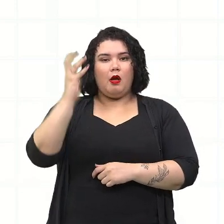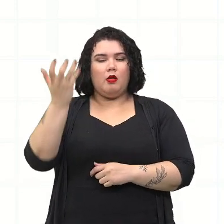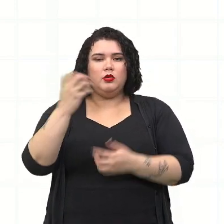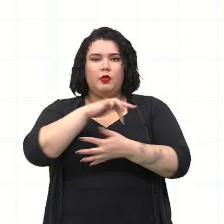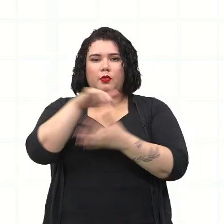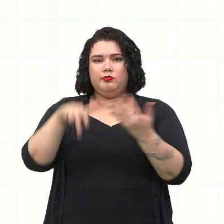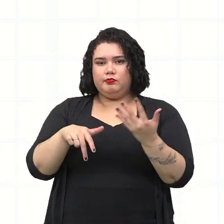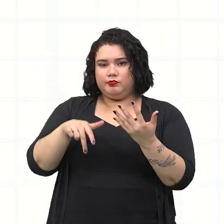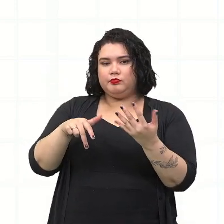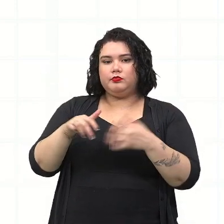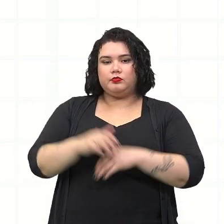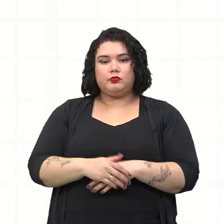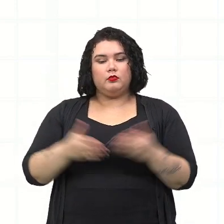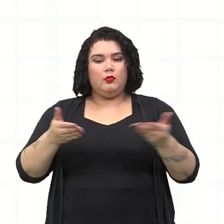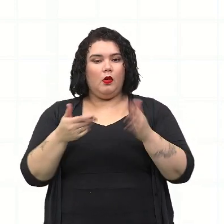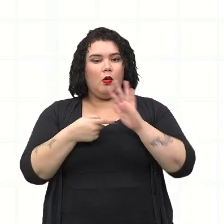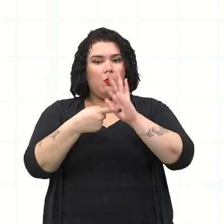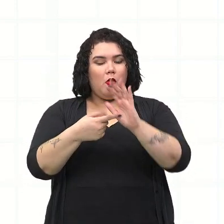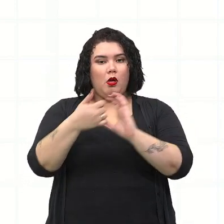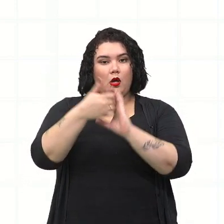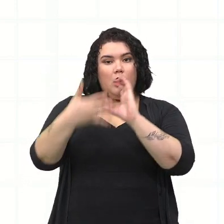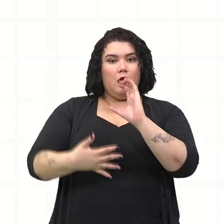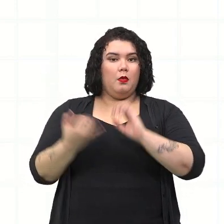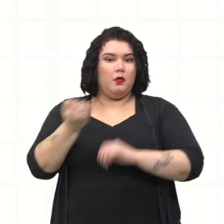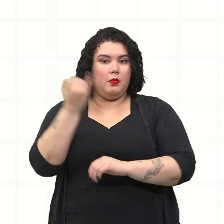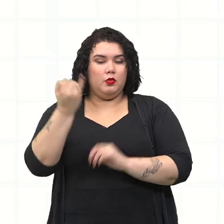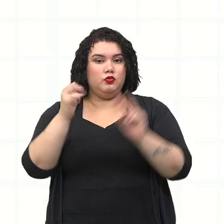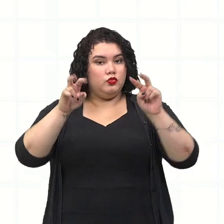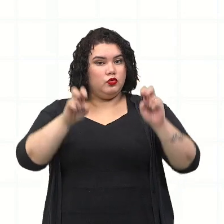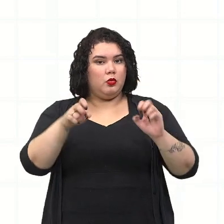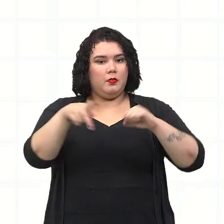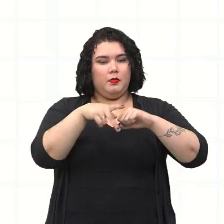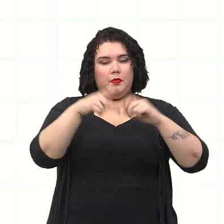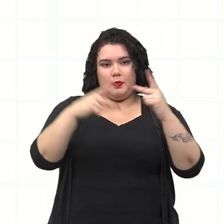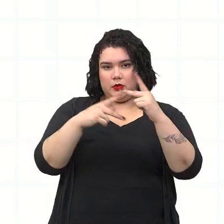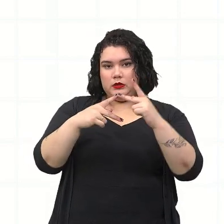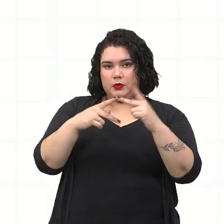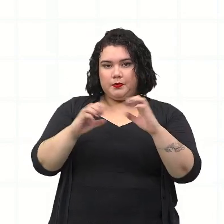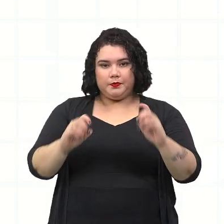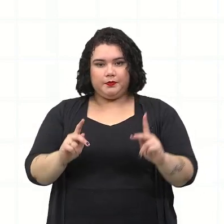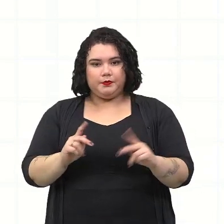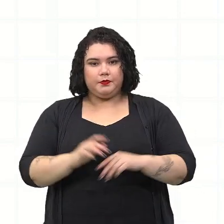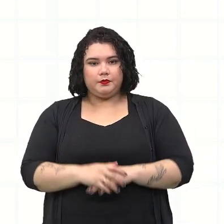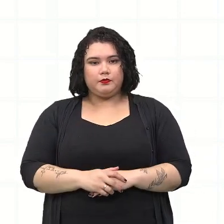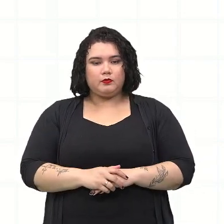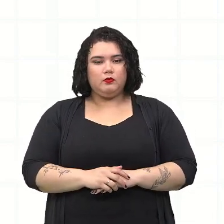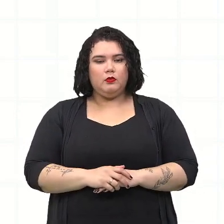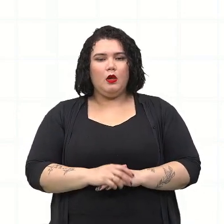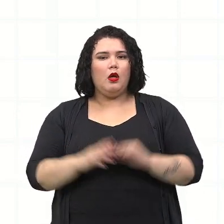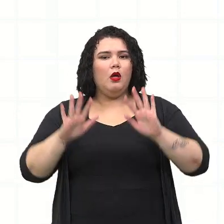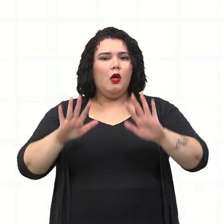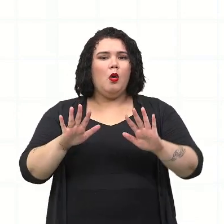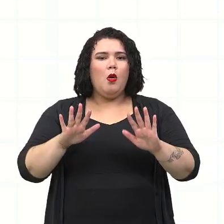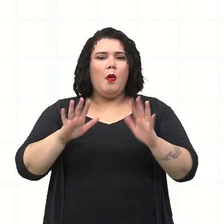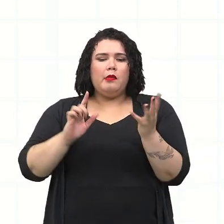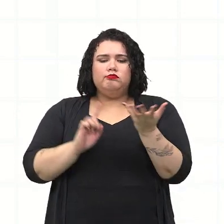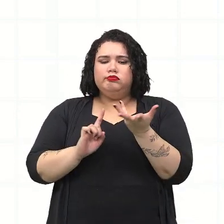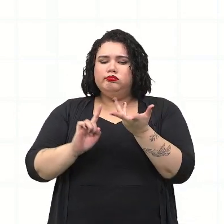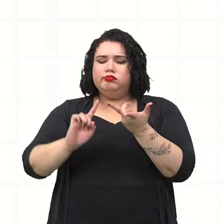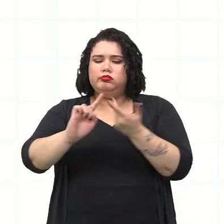vai ver alguns pontos importantes sobre essas preposições, tá bom? Primeiro, quais são as preposições